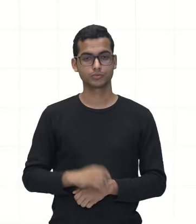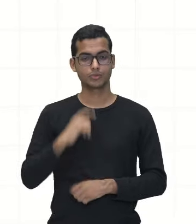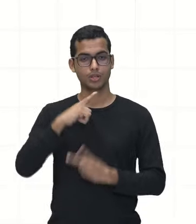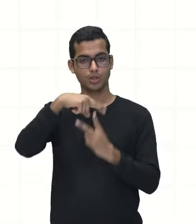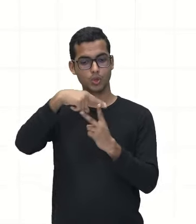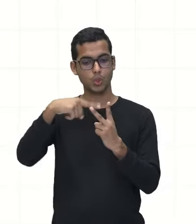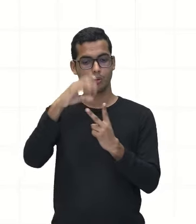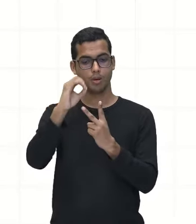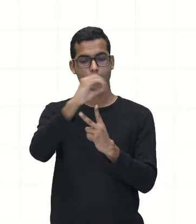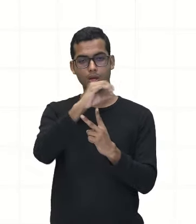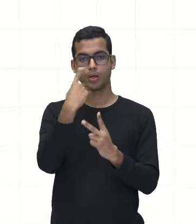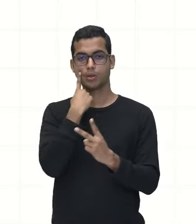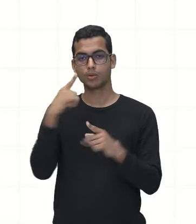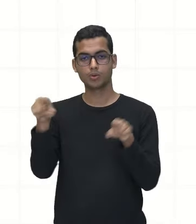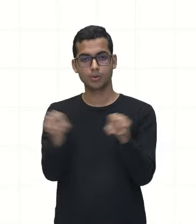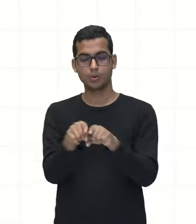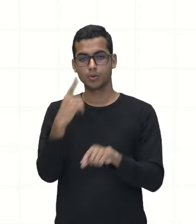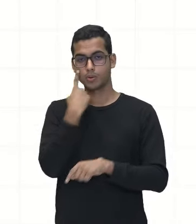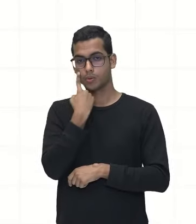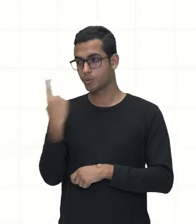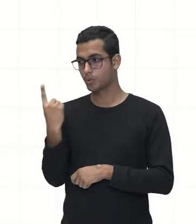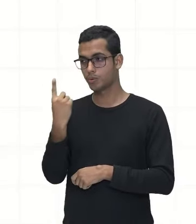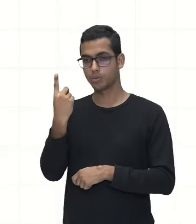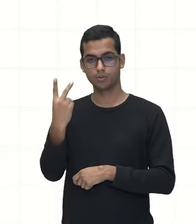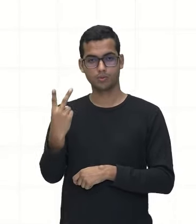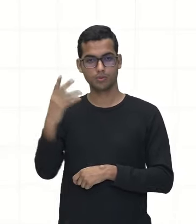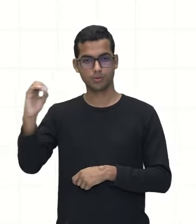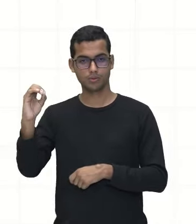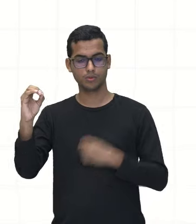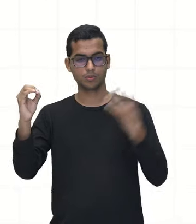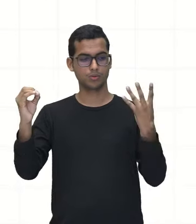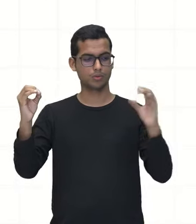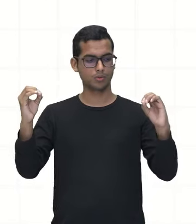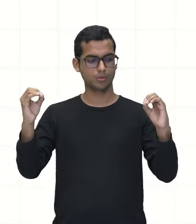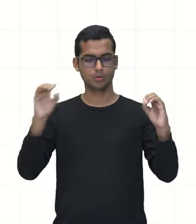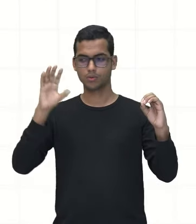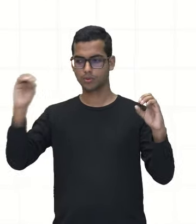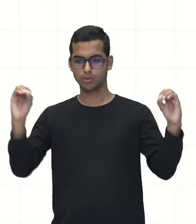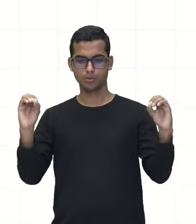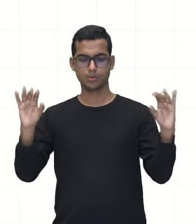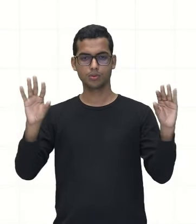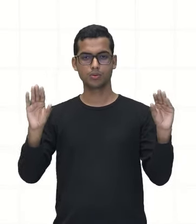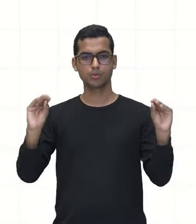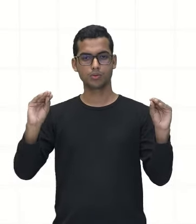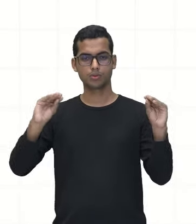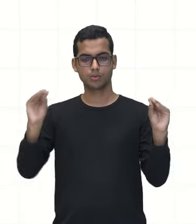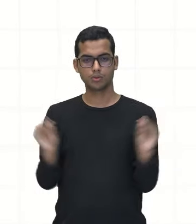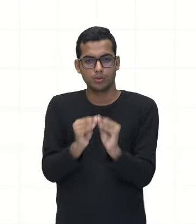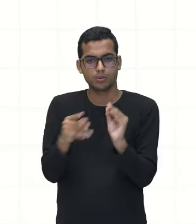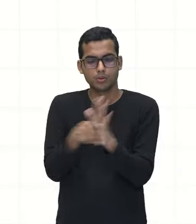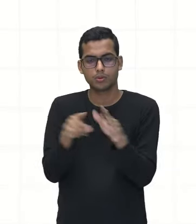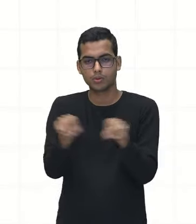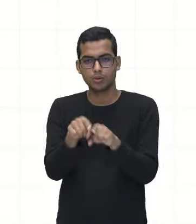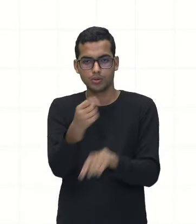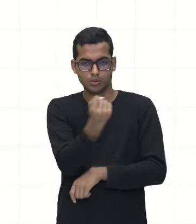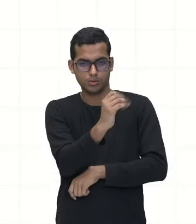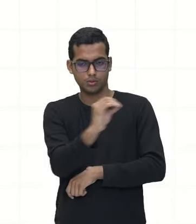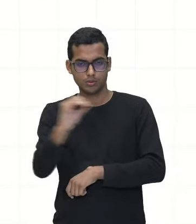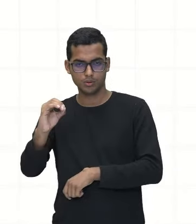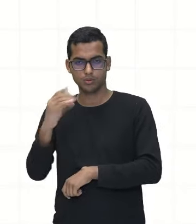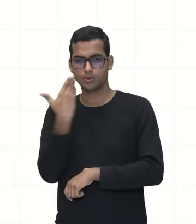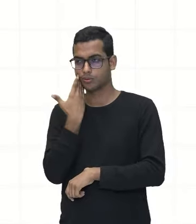Então, 4 vezes 2, 8, e acrescenta 2 zeros. Estou te mostrando assim, ó, que é para justamente tu perceber a ideia